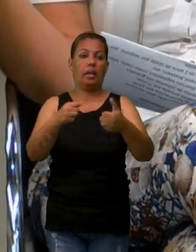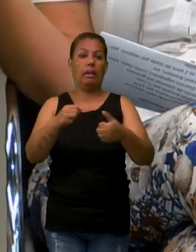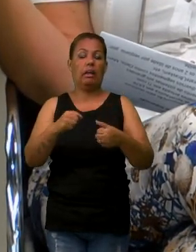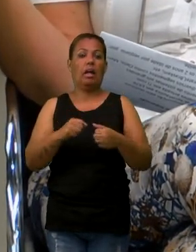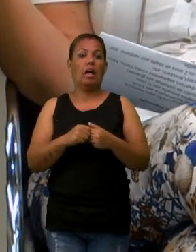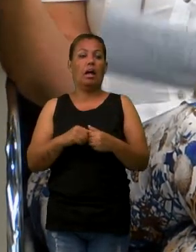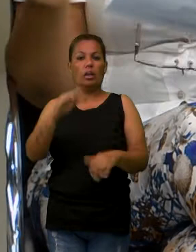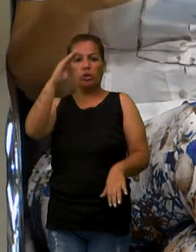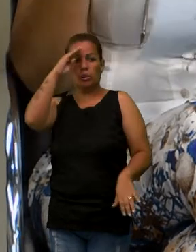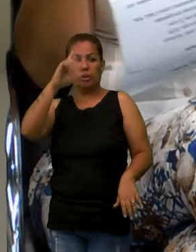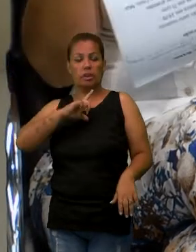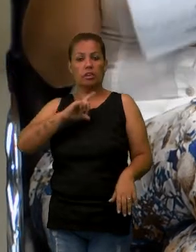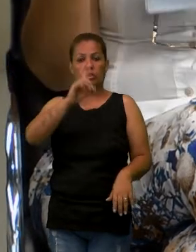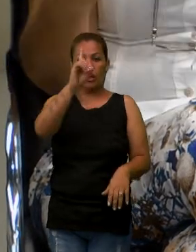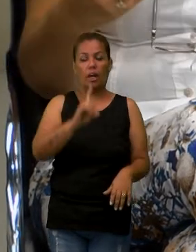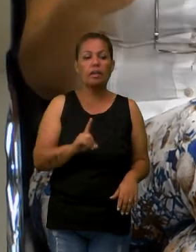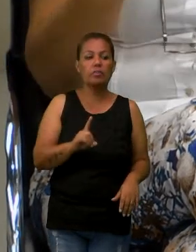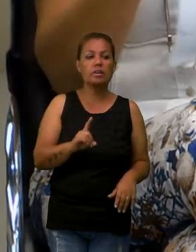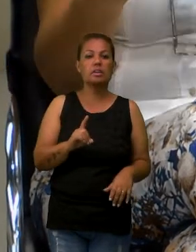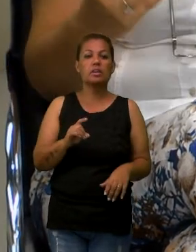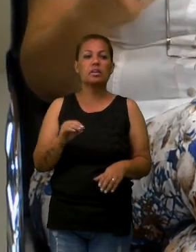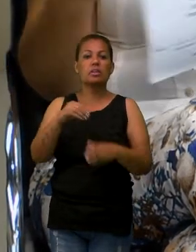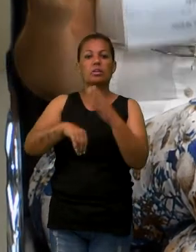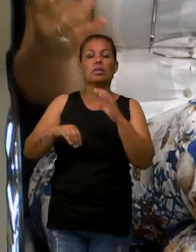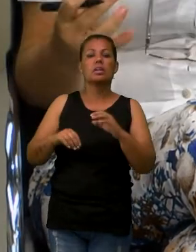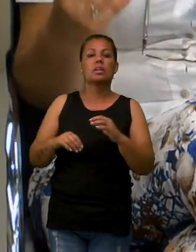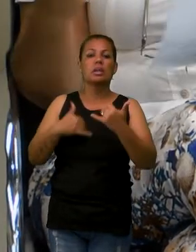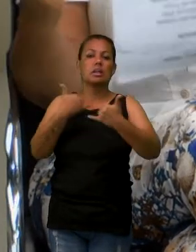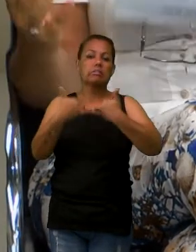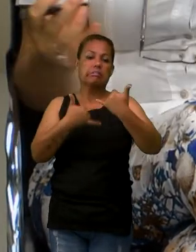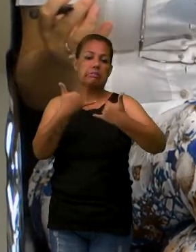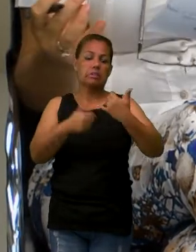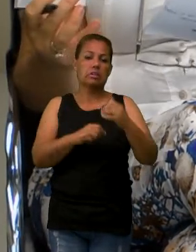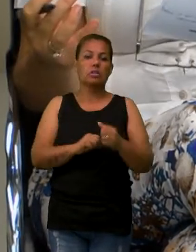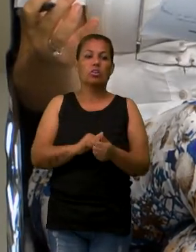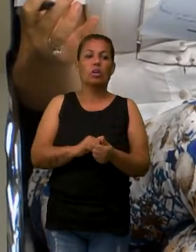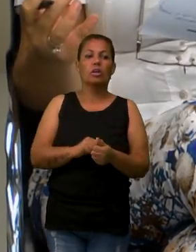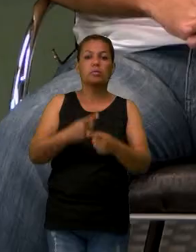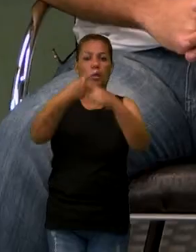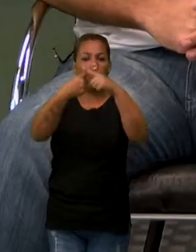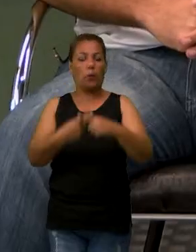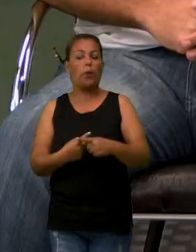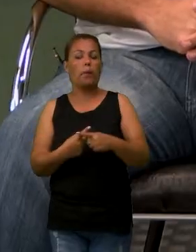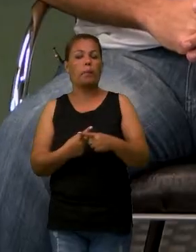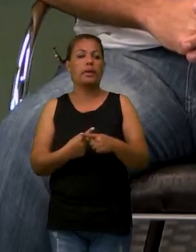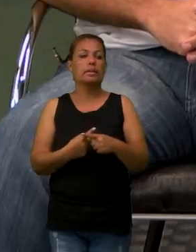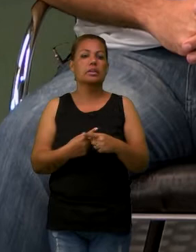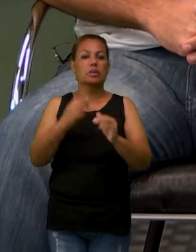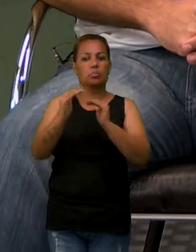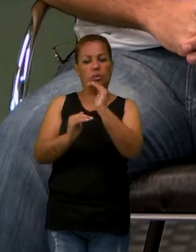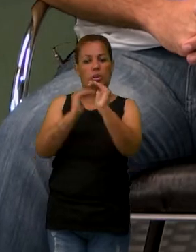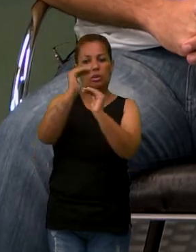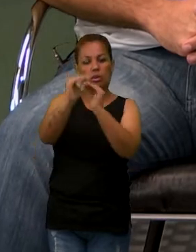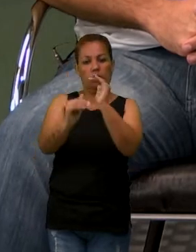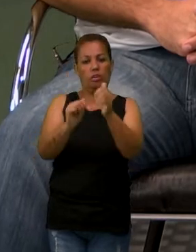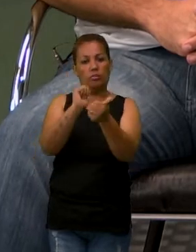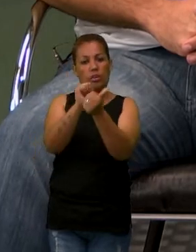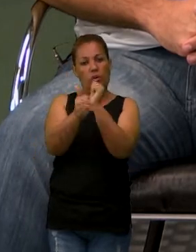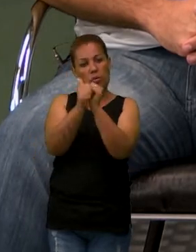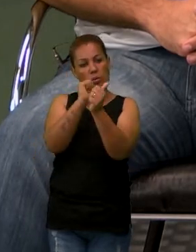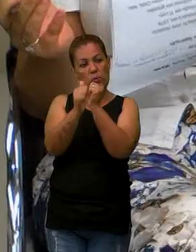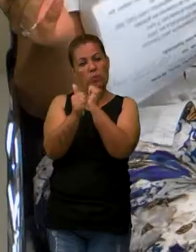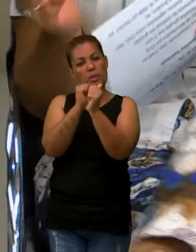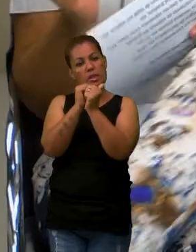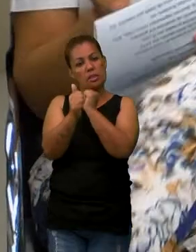a deficiência então ela entrou esses jogos pra competições é pra desenvolver um pouco o sport por uma